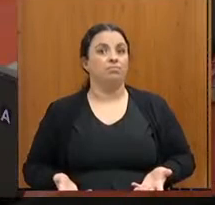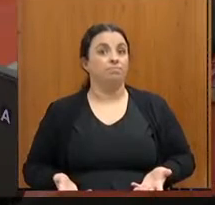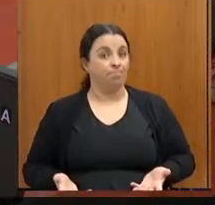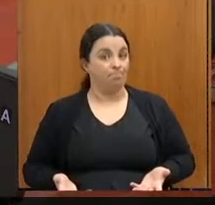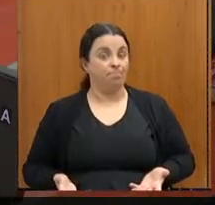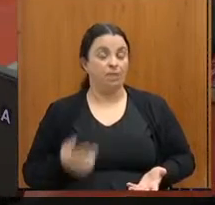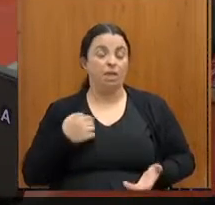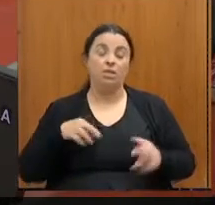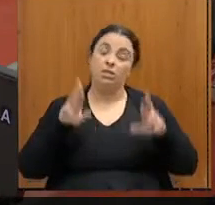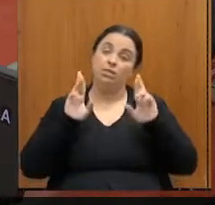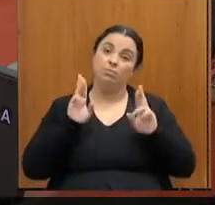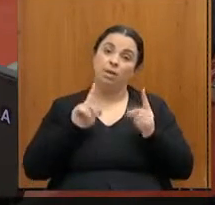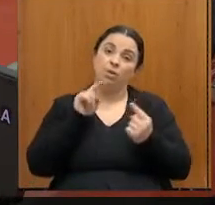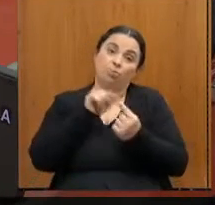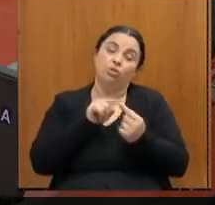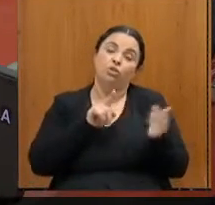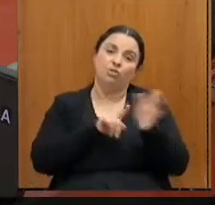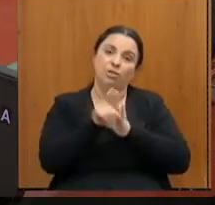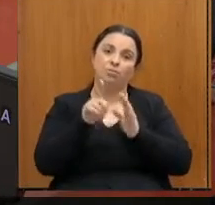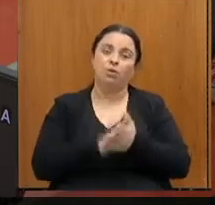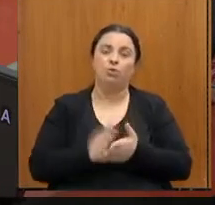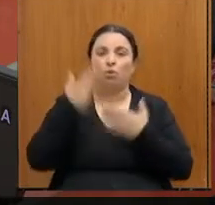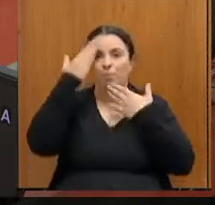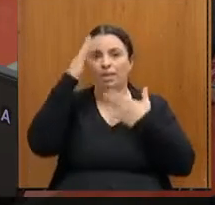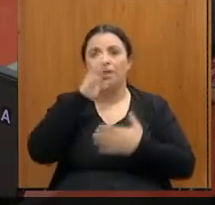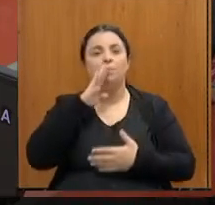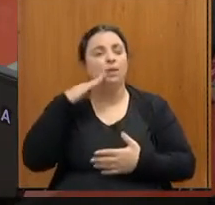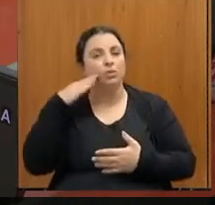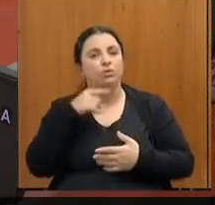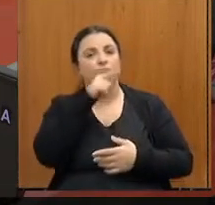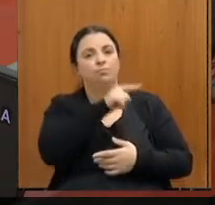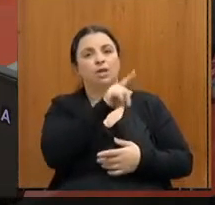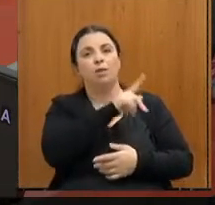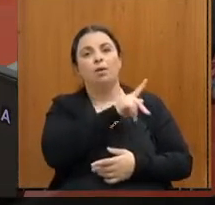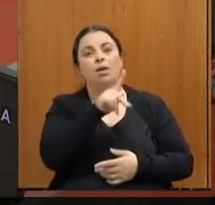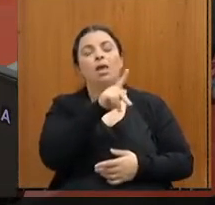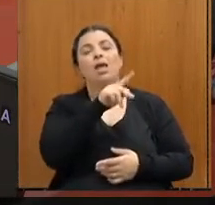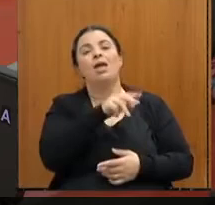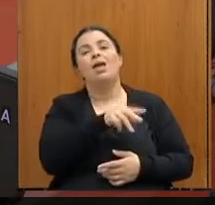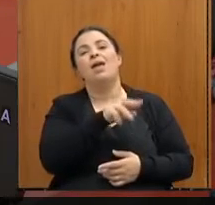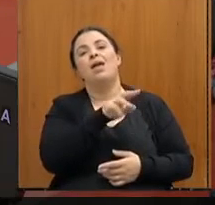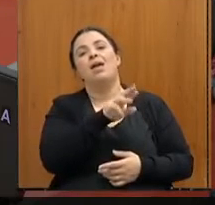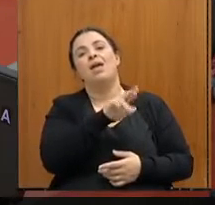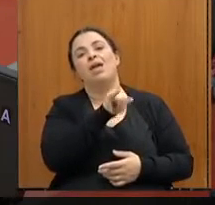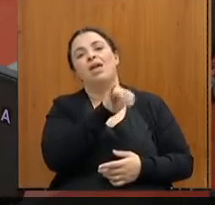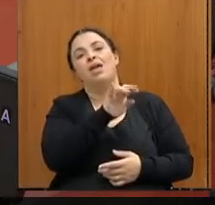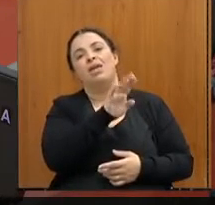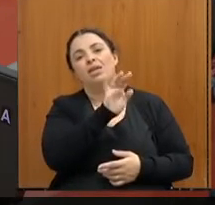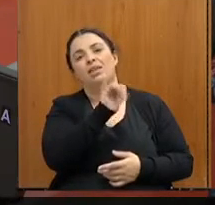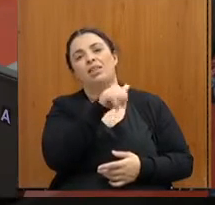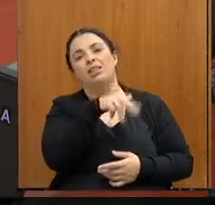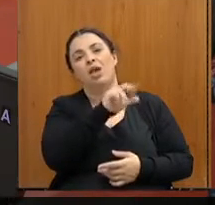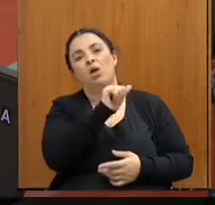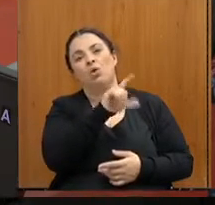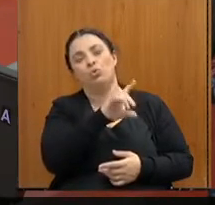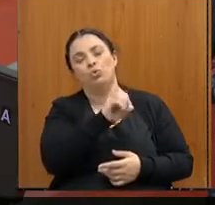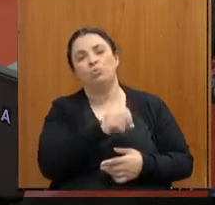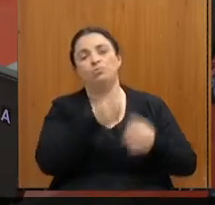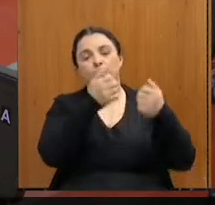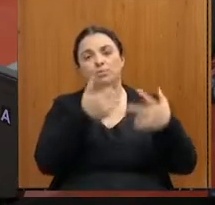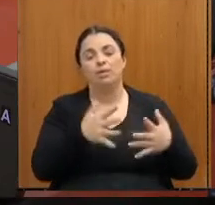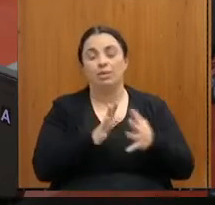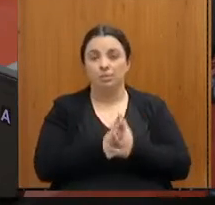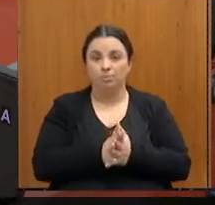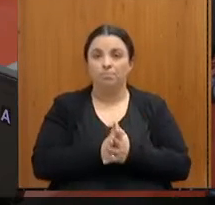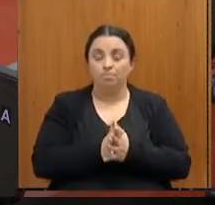Obrigado Deputado a Beatriz com a palavra o senhor Reynaldo passanezi para suas considerações não